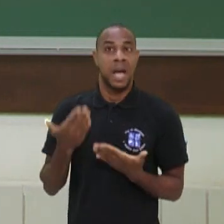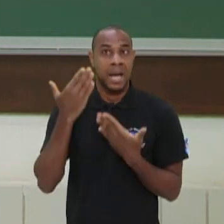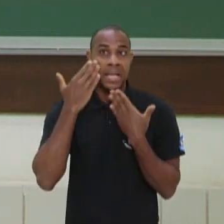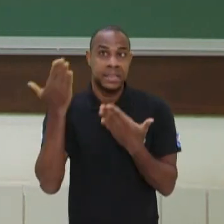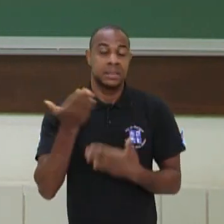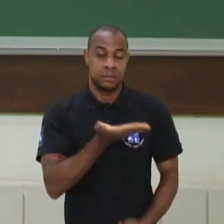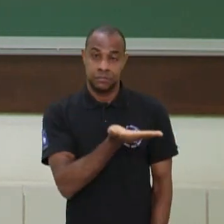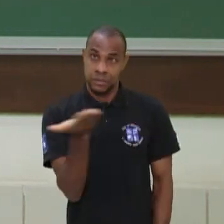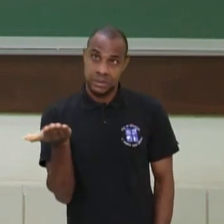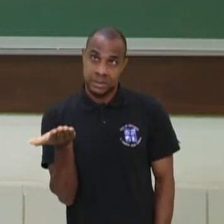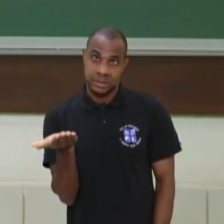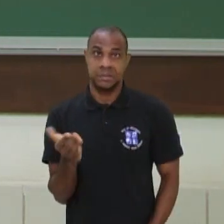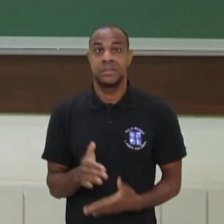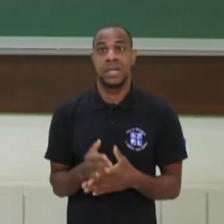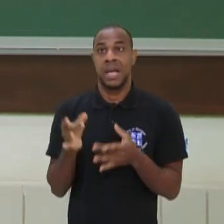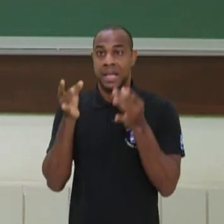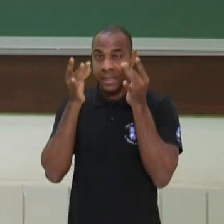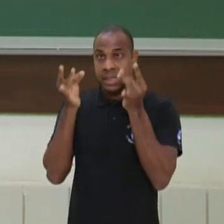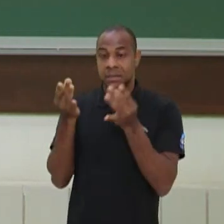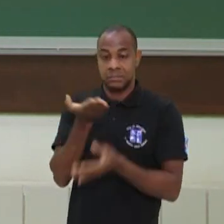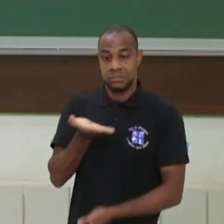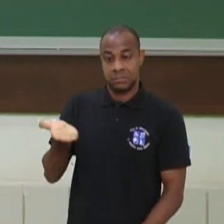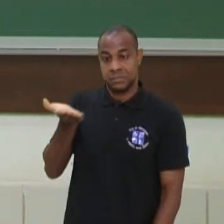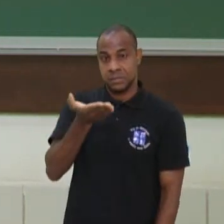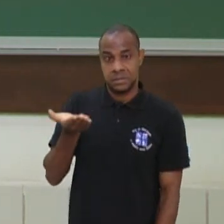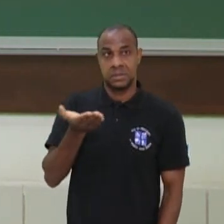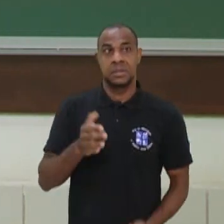agradeço mais uma vez a atenção de vocês.